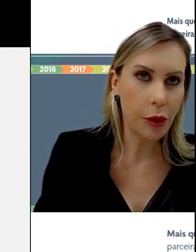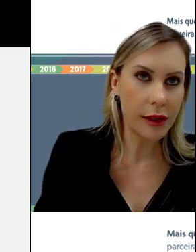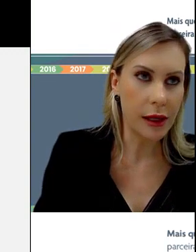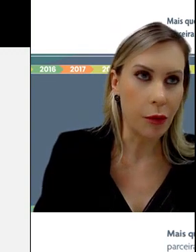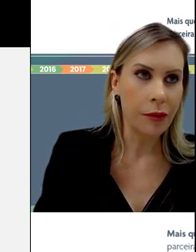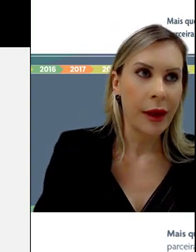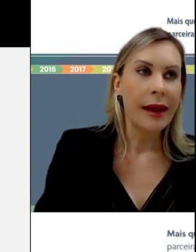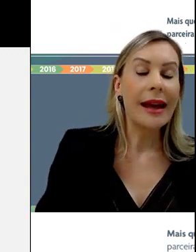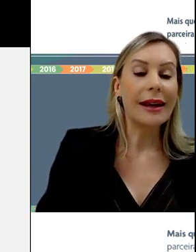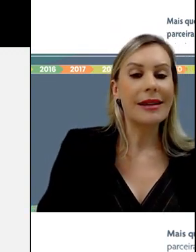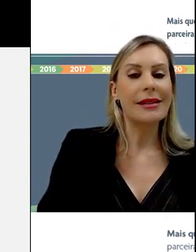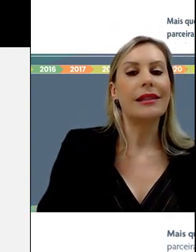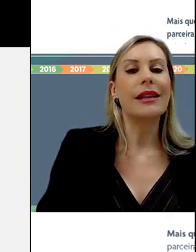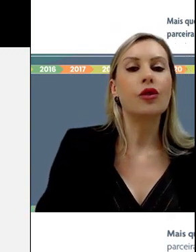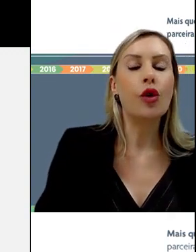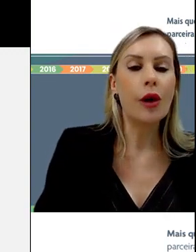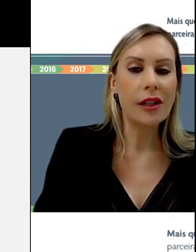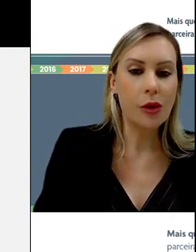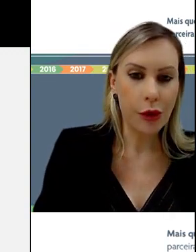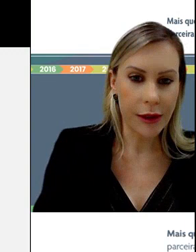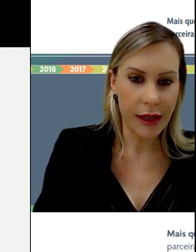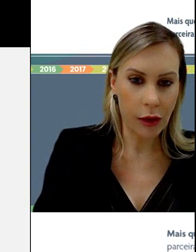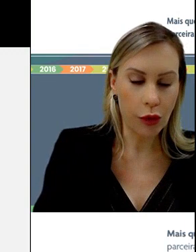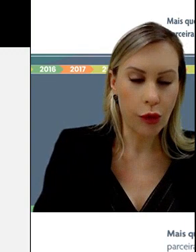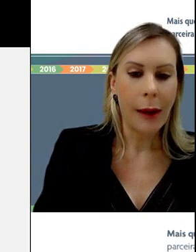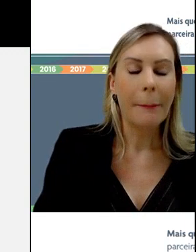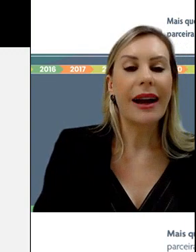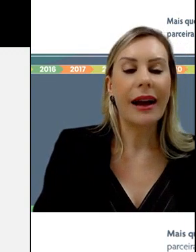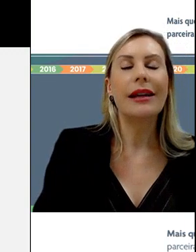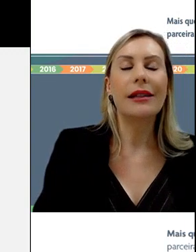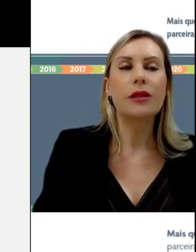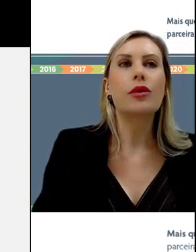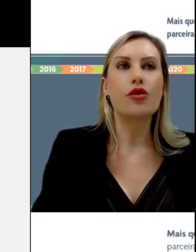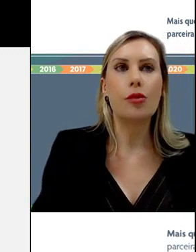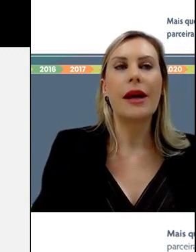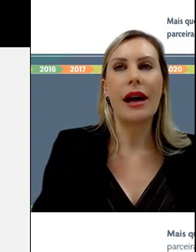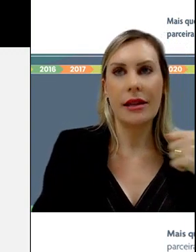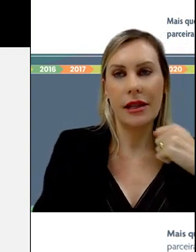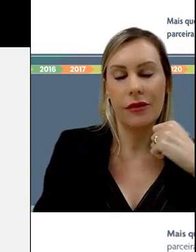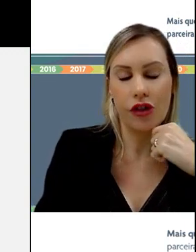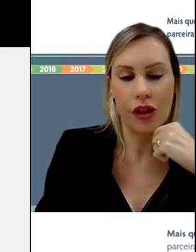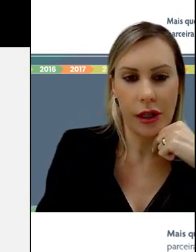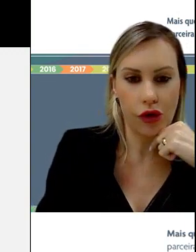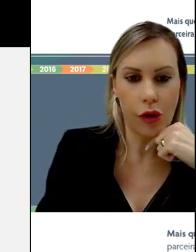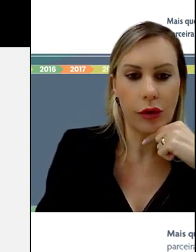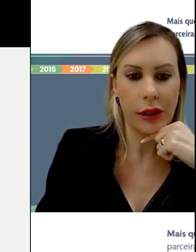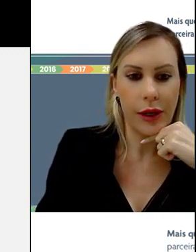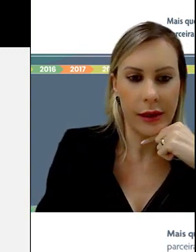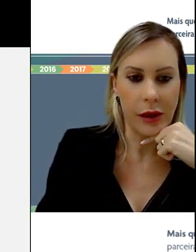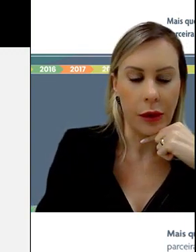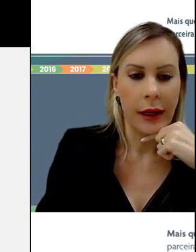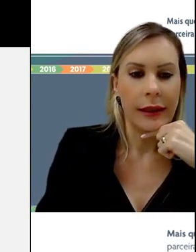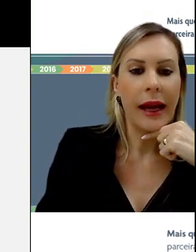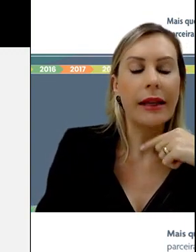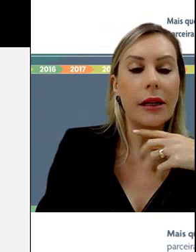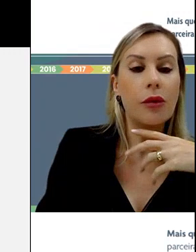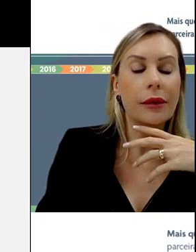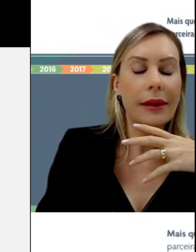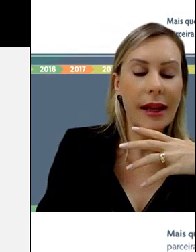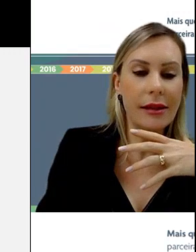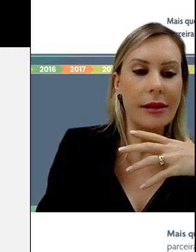de contribuição. E acrescenta 2% para cada ano que superar esses 20 anos de contribuição,